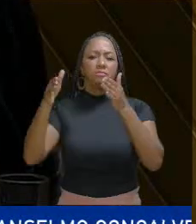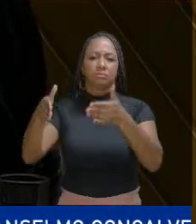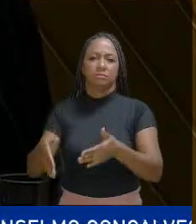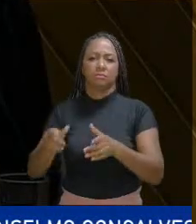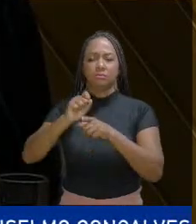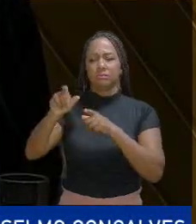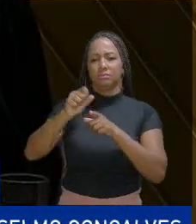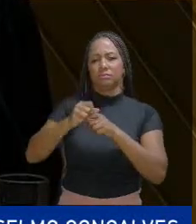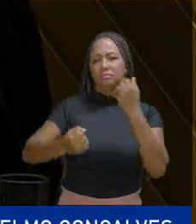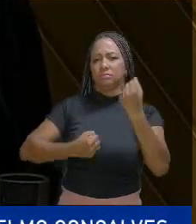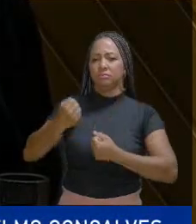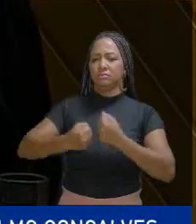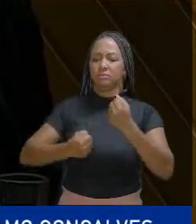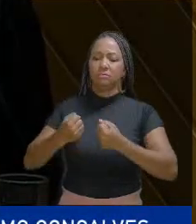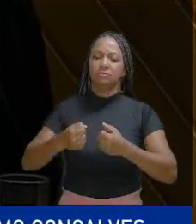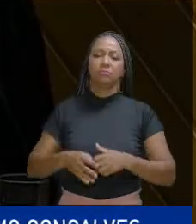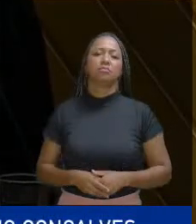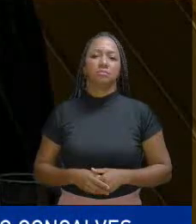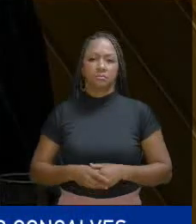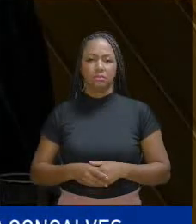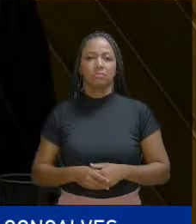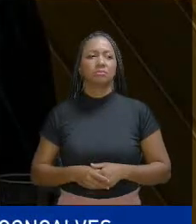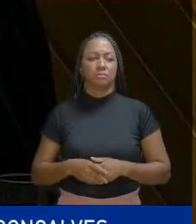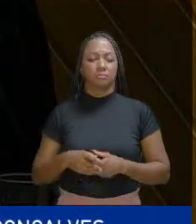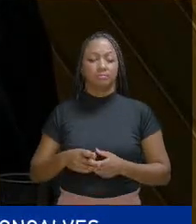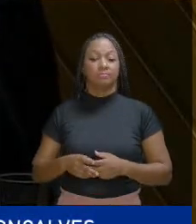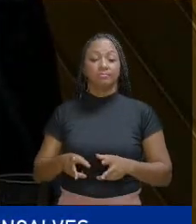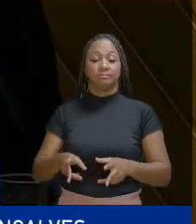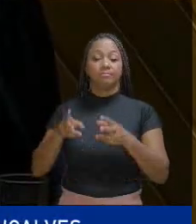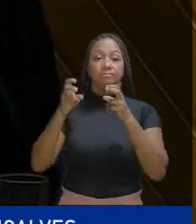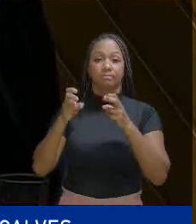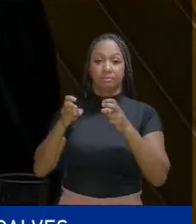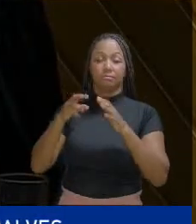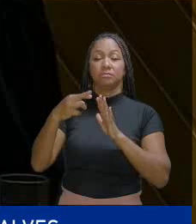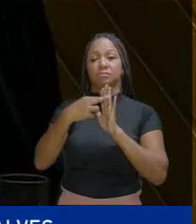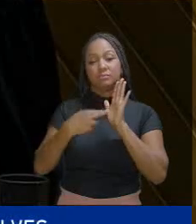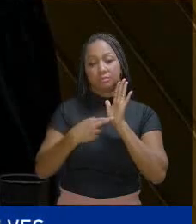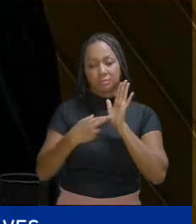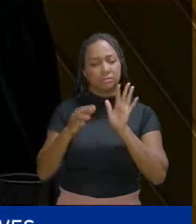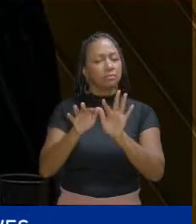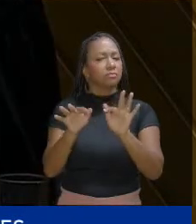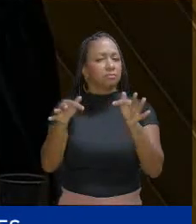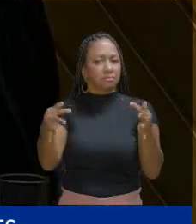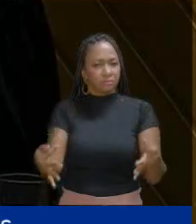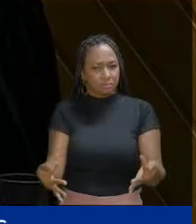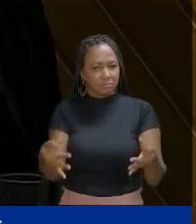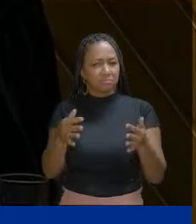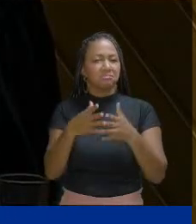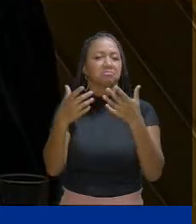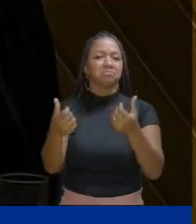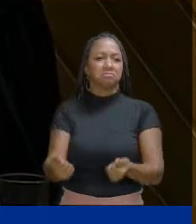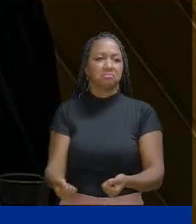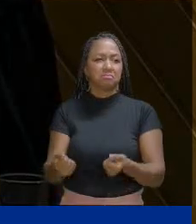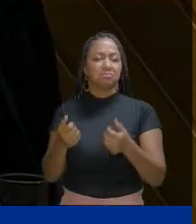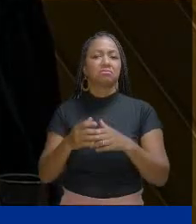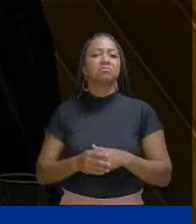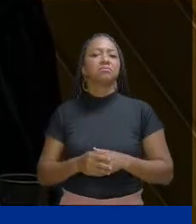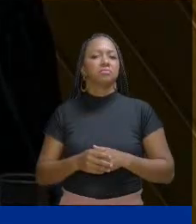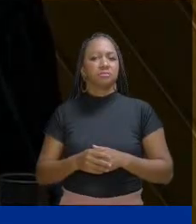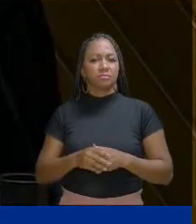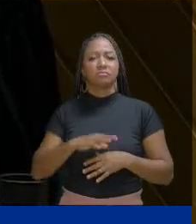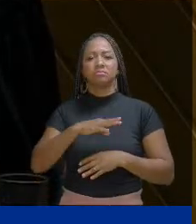de aluguel de veículos automotores. Como se vê, a regra possui interpretação simples e não admite margem